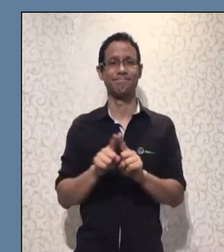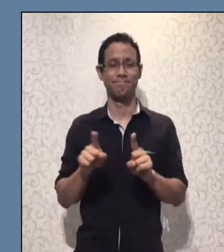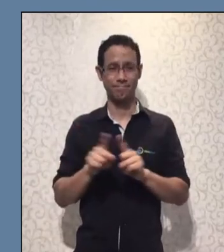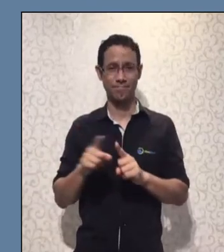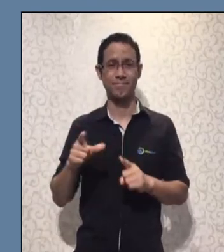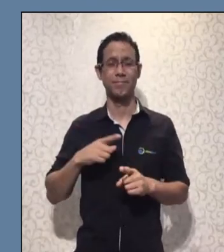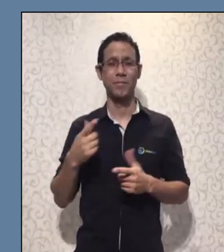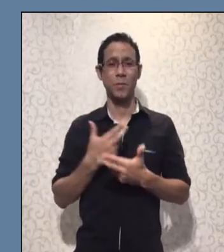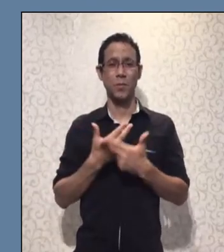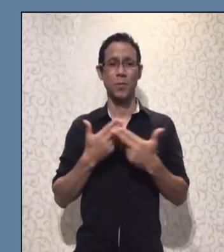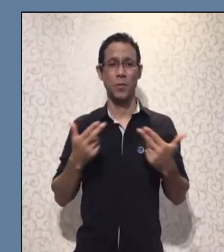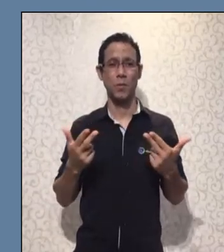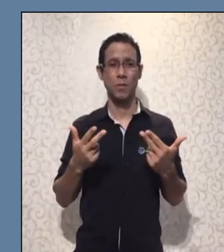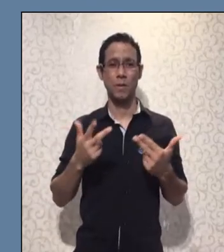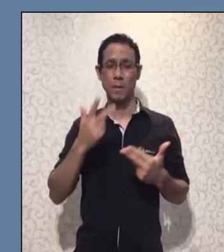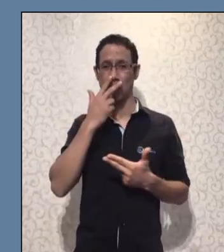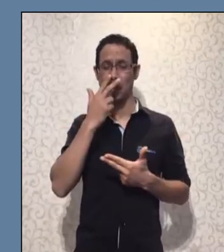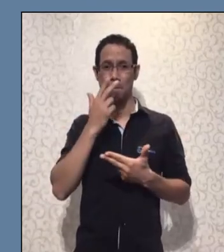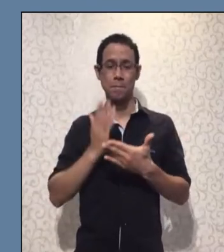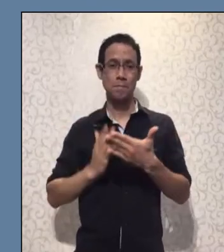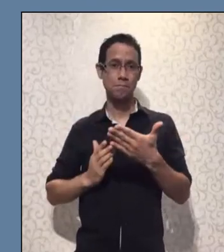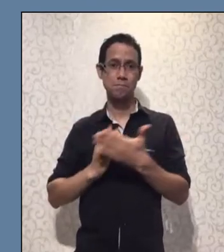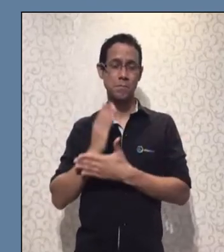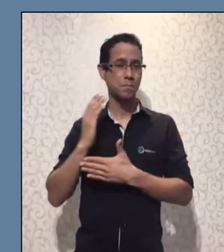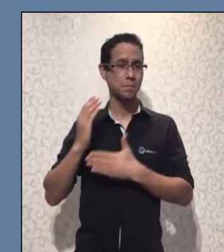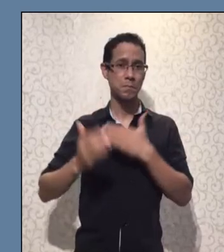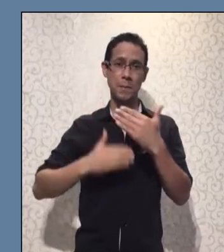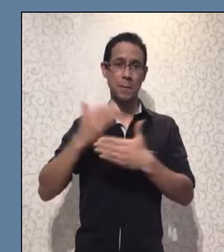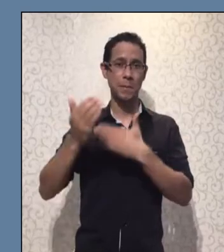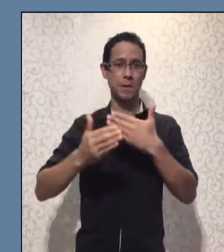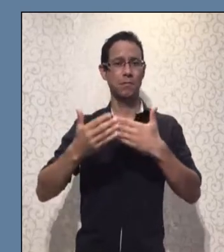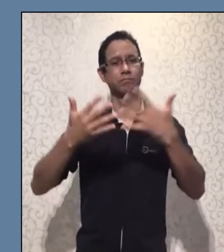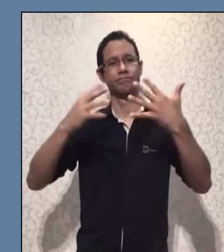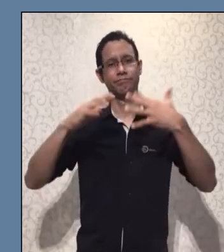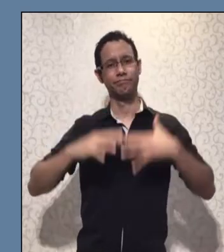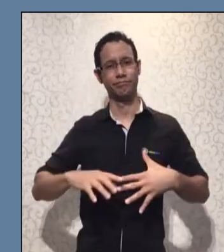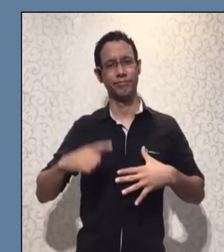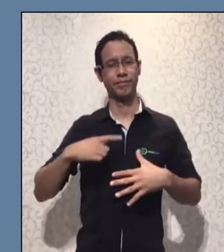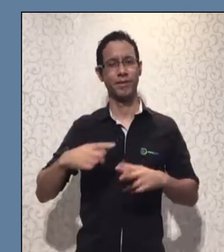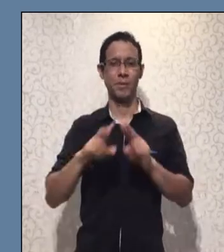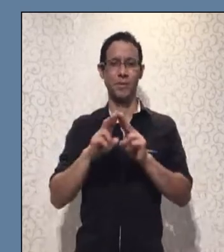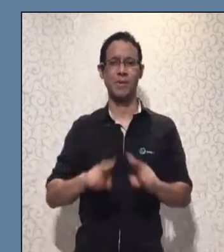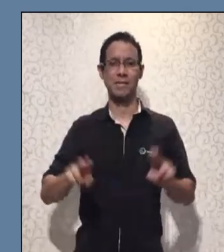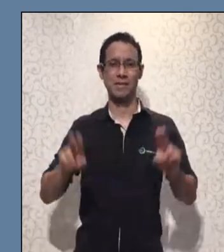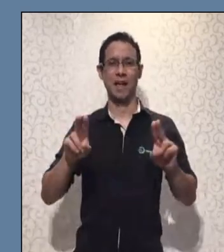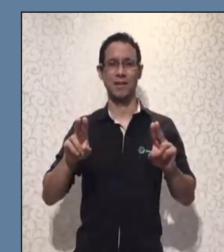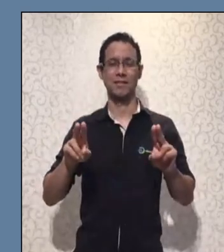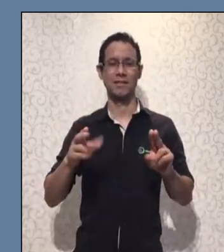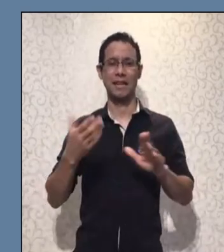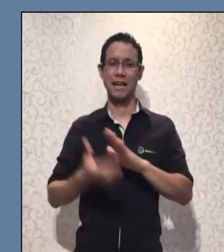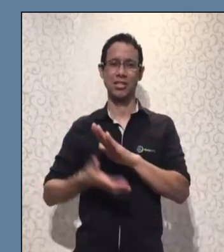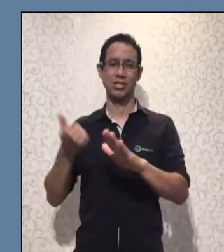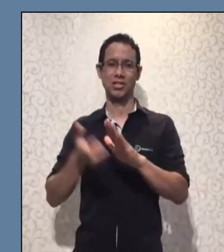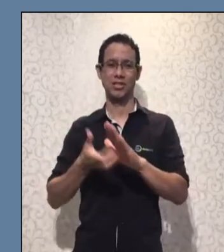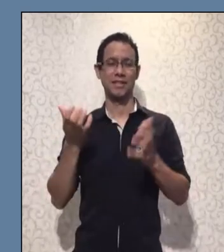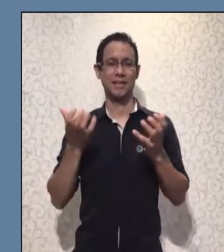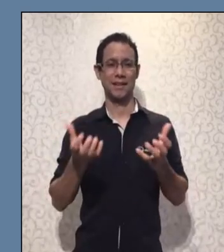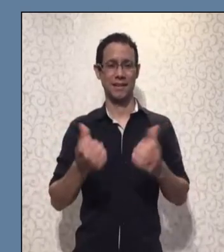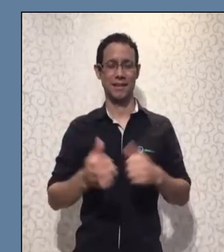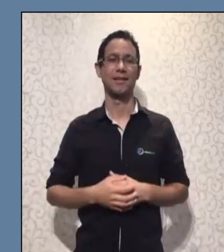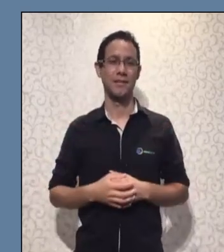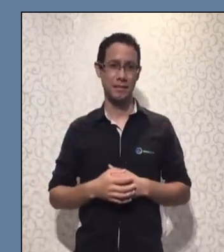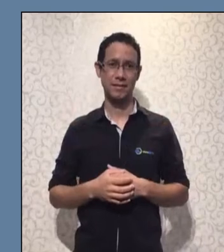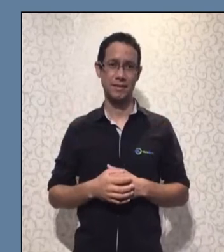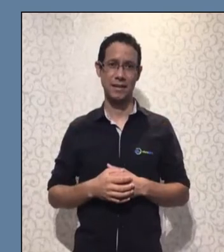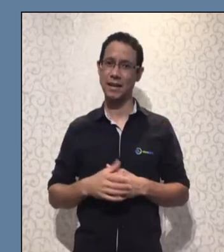considerado superávit, que não existe, né, da universidade, das universidades paulistas, né. Mas